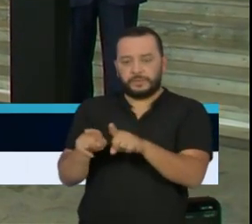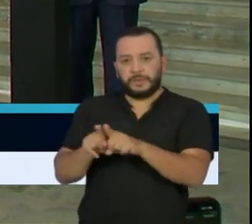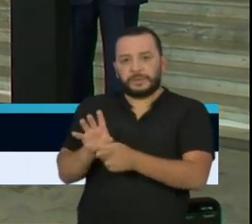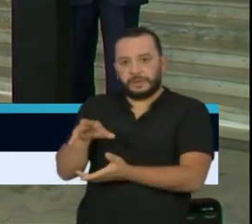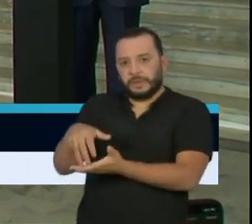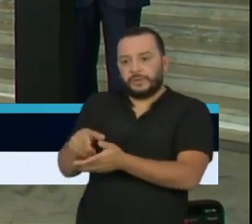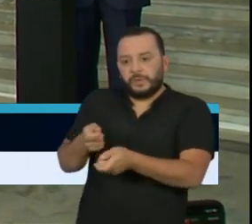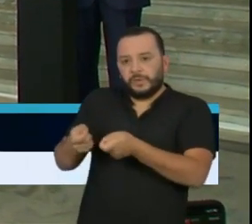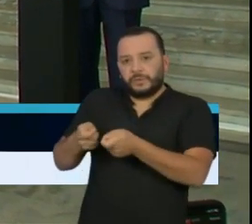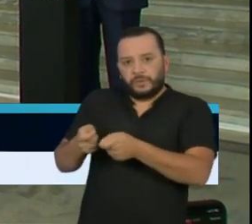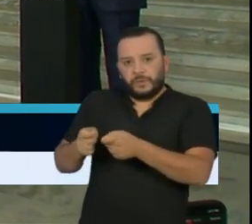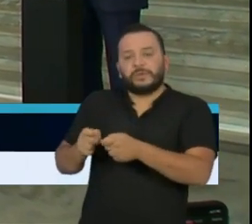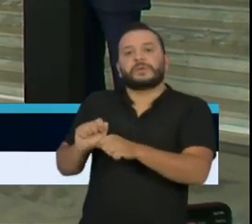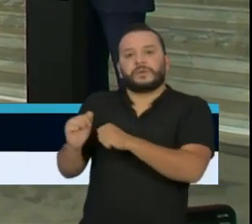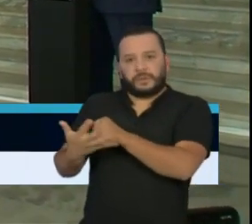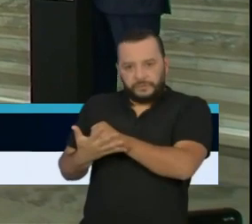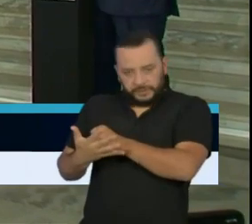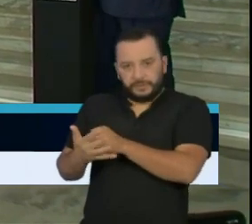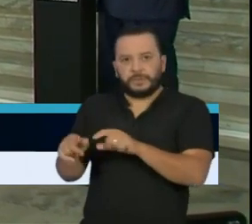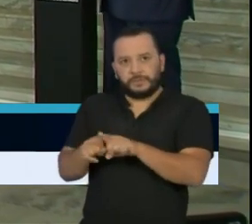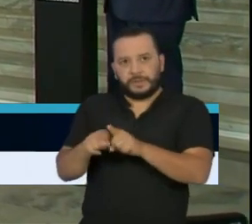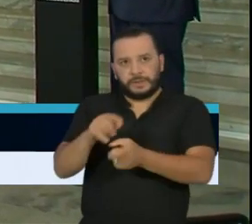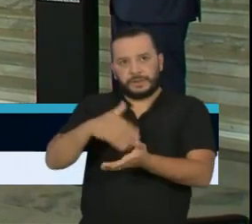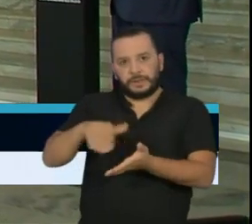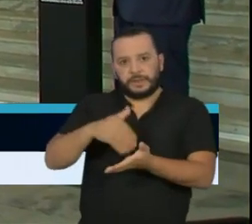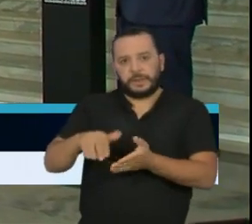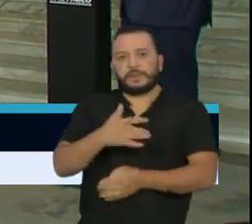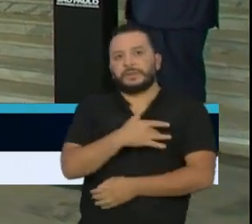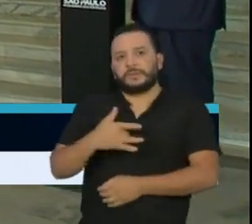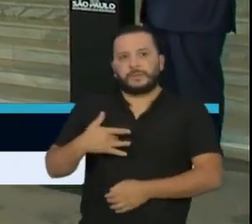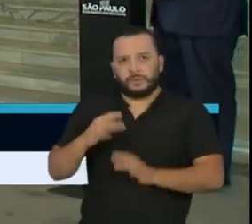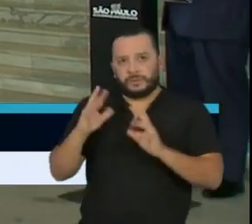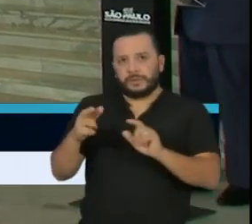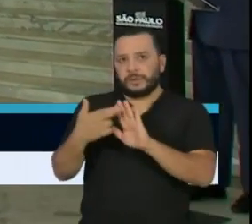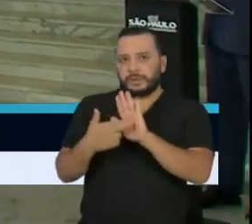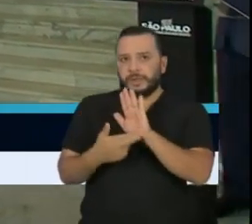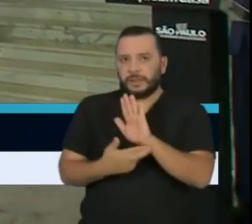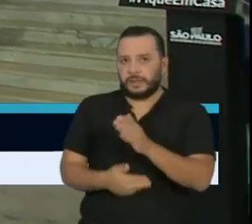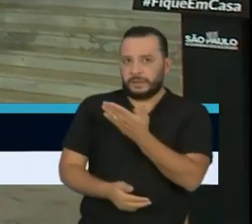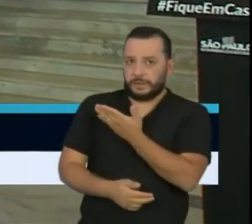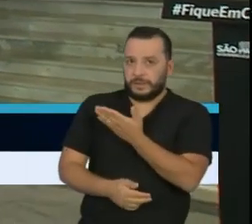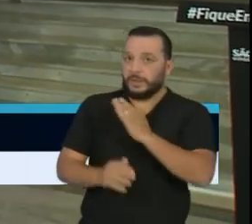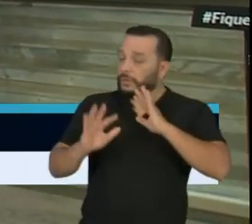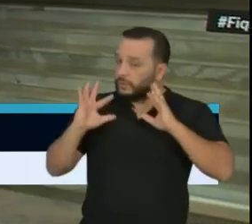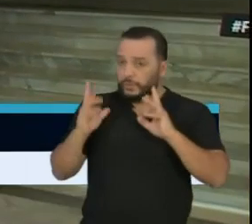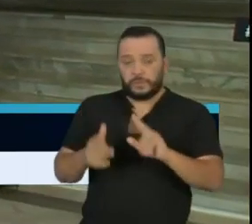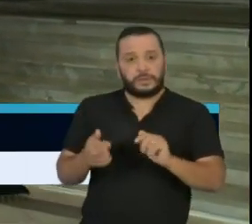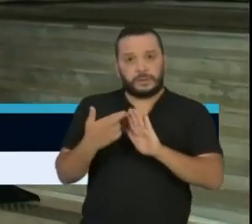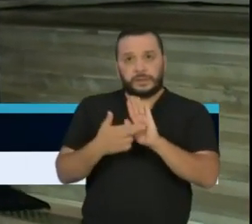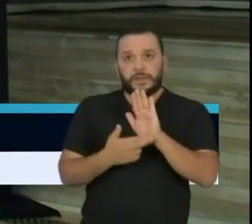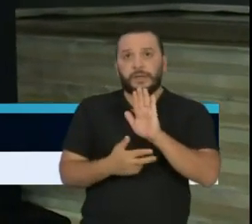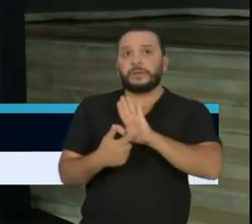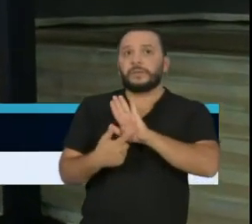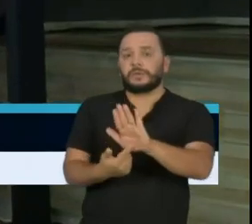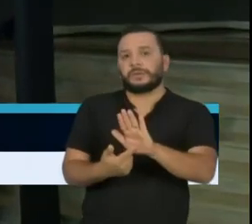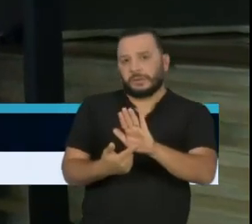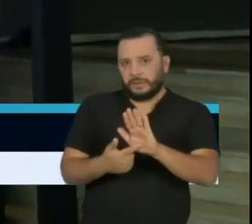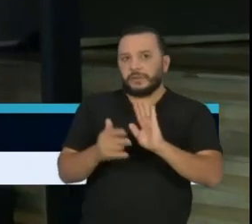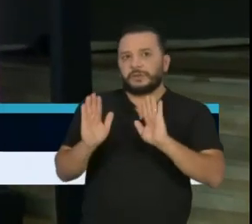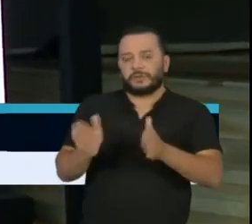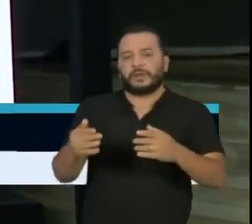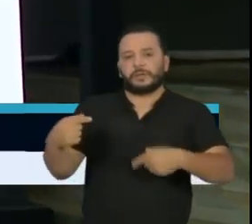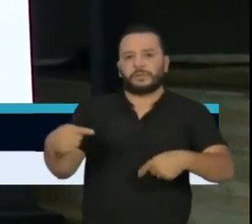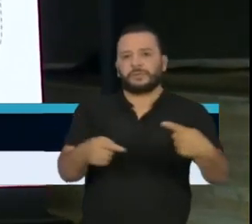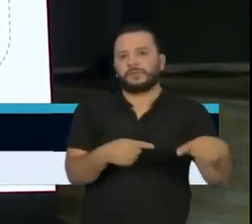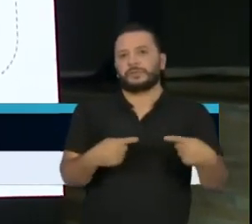Contingência, com a Secretaria de Saúde e todas as regras. Pode passar, por favor? Todas as regras que nós vamos estabelecer ou já